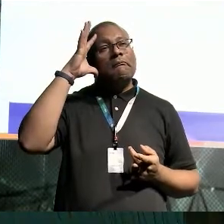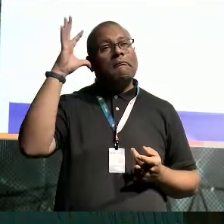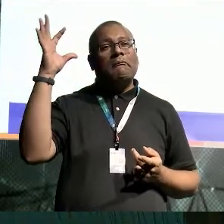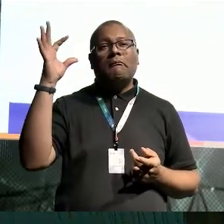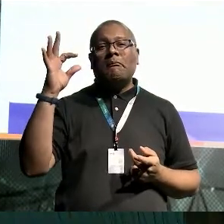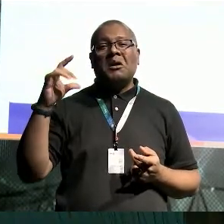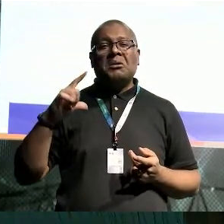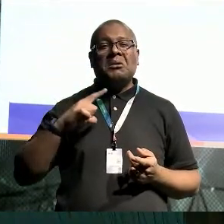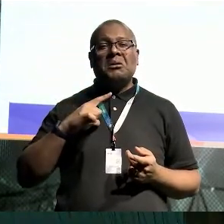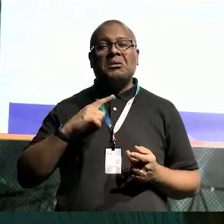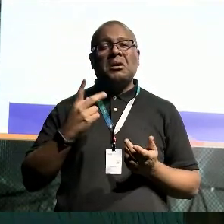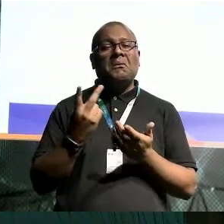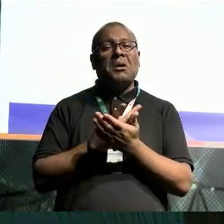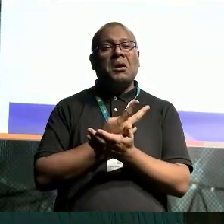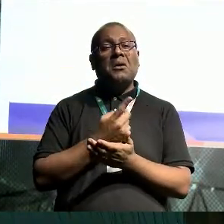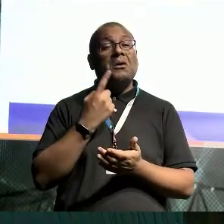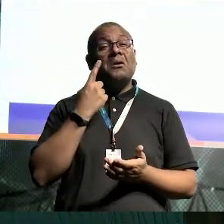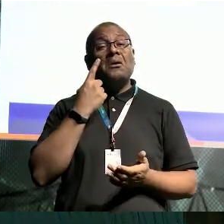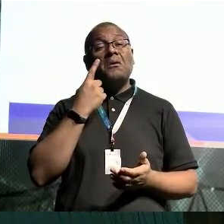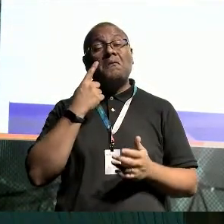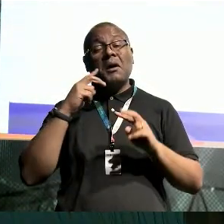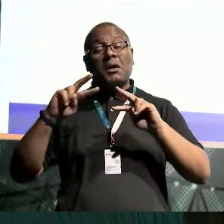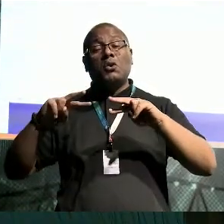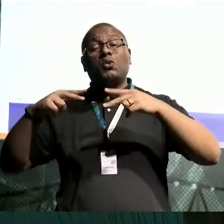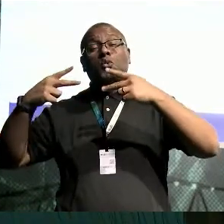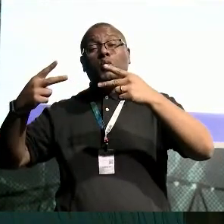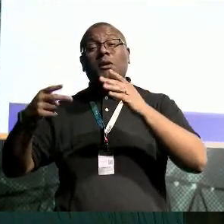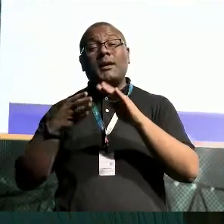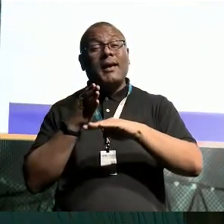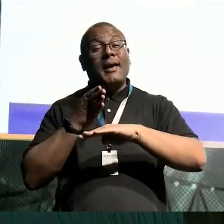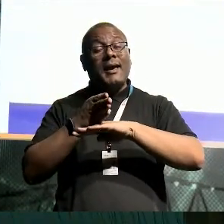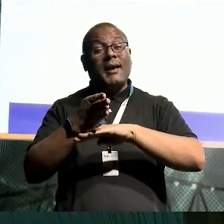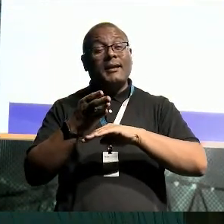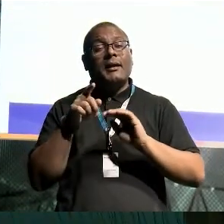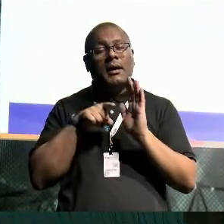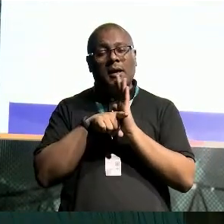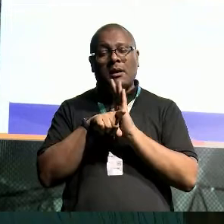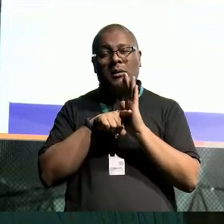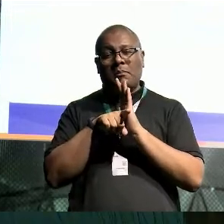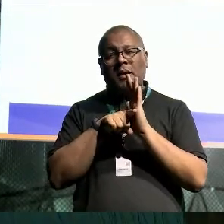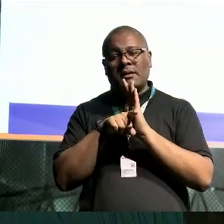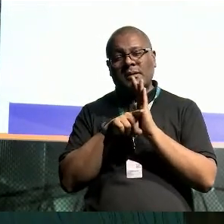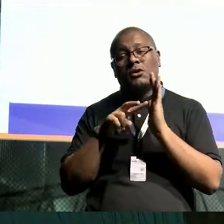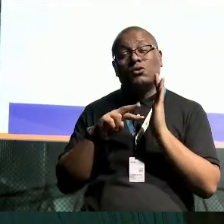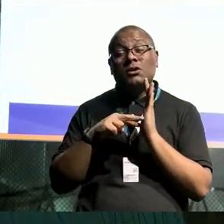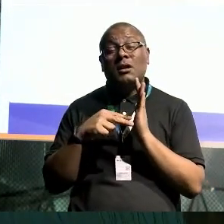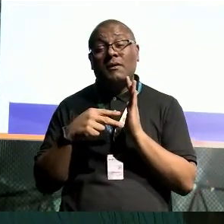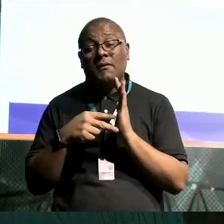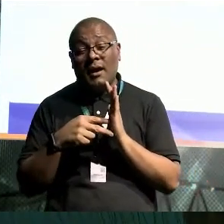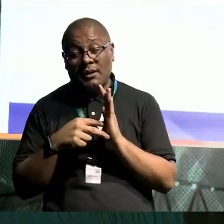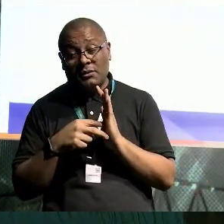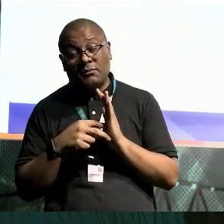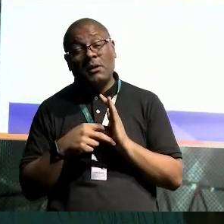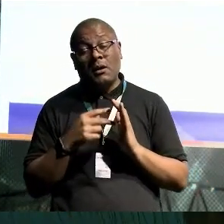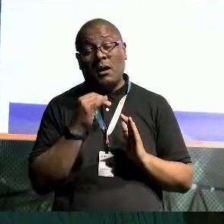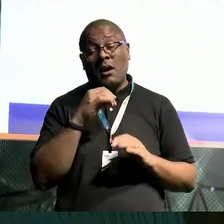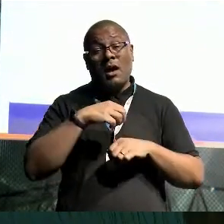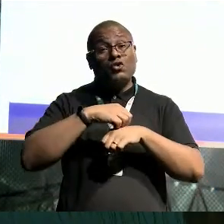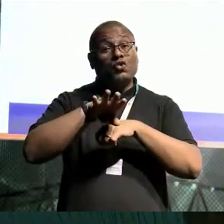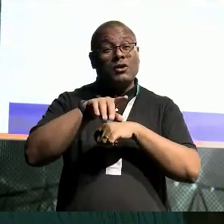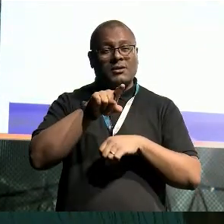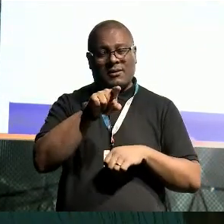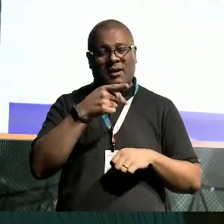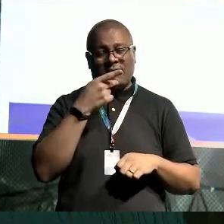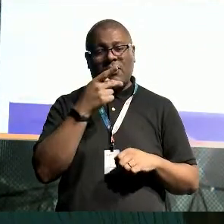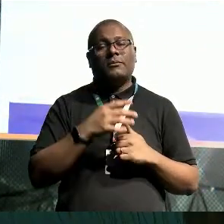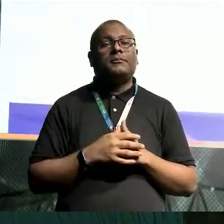que existe esse bug. Vai nessa tela, vai nesse link aqui e dá uma pesquisada aqui o que está acontecendo. Praticamente foi isso que